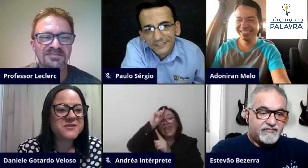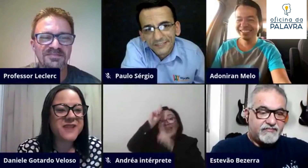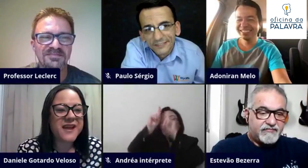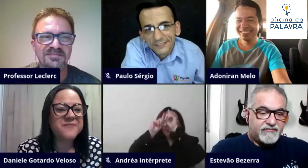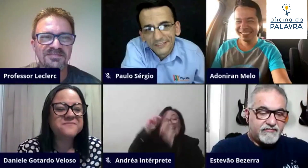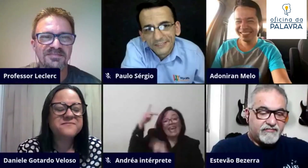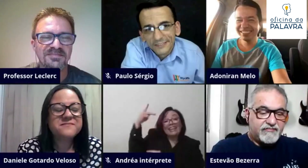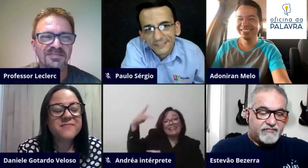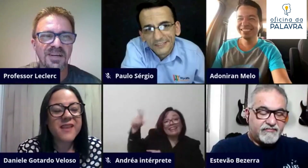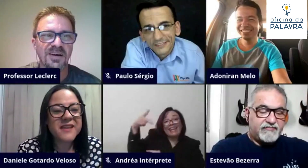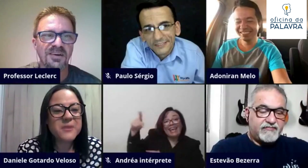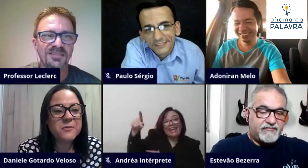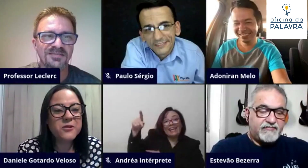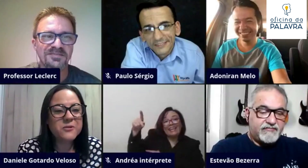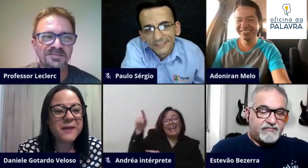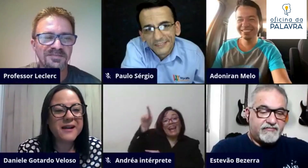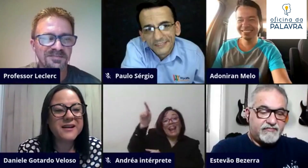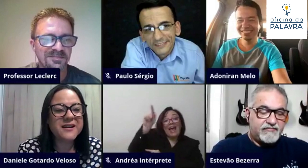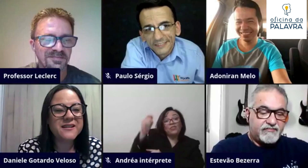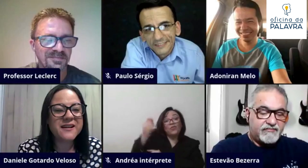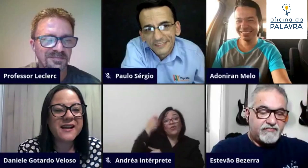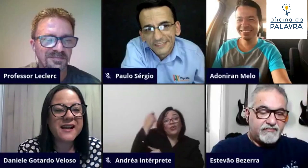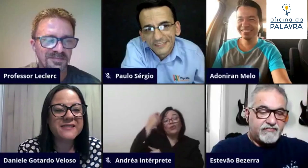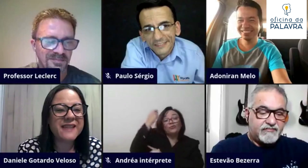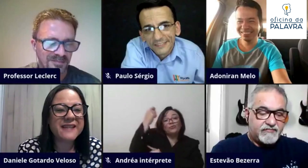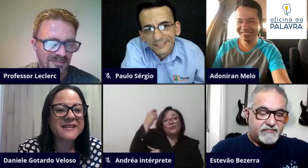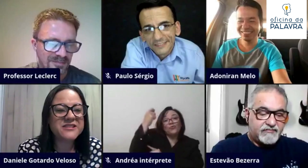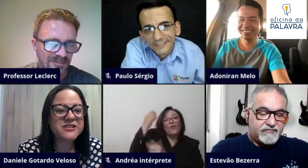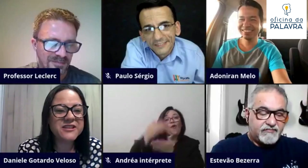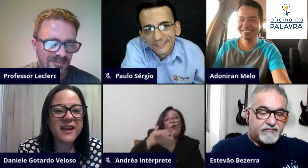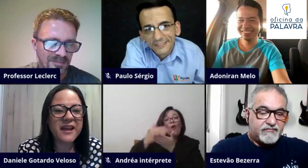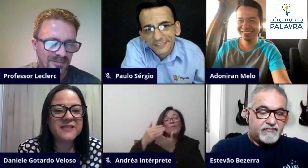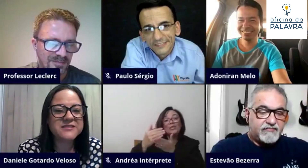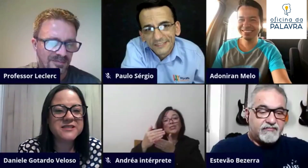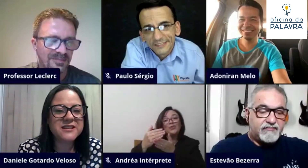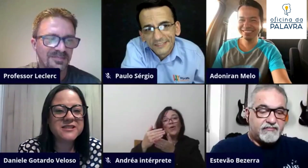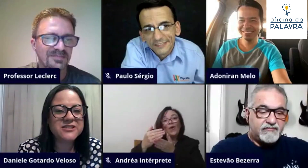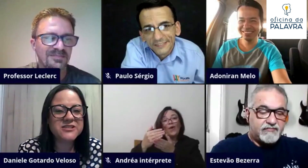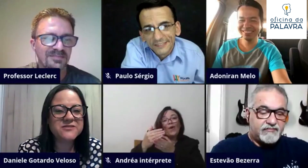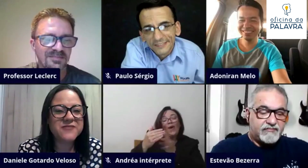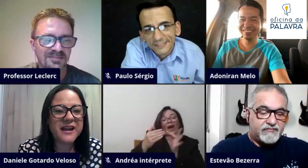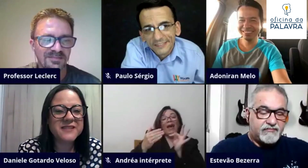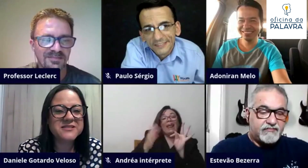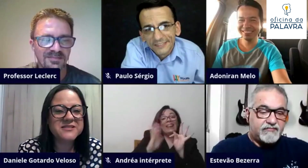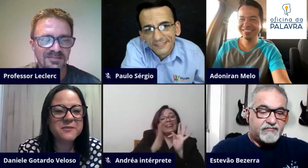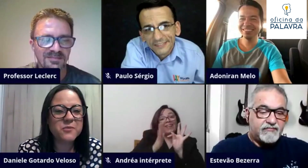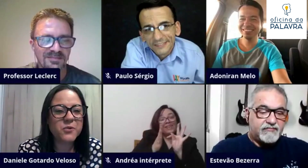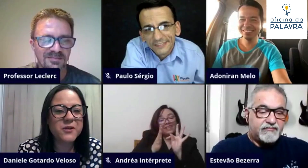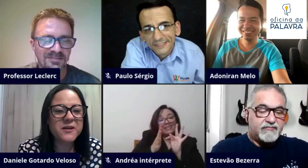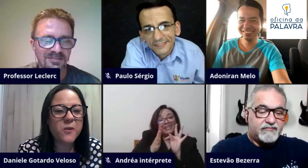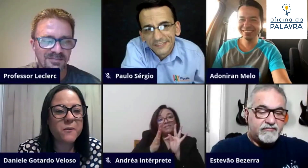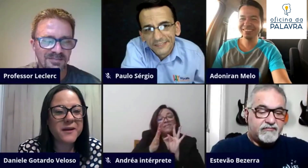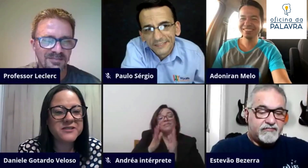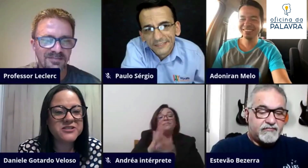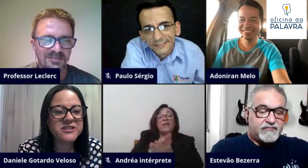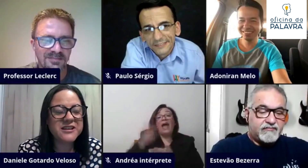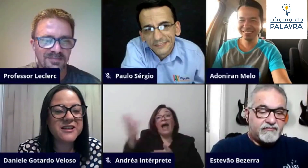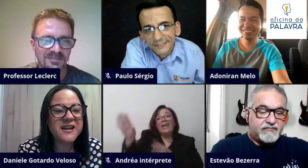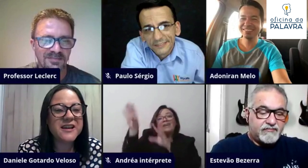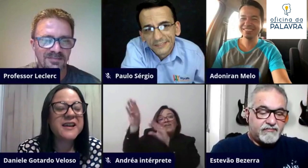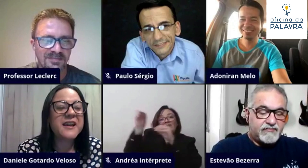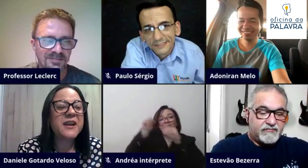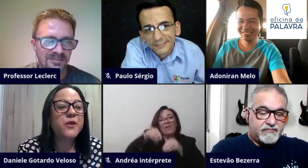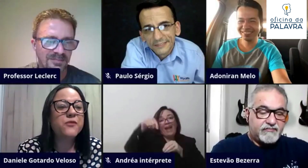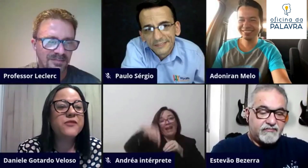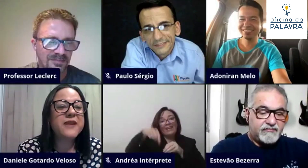de Deus, né? Legal. Isso é muito bacana. Nada de ninguém, assim, a gente vai, distribui,